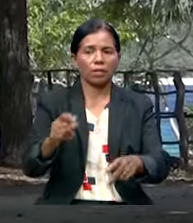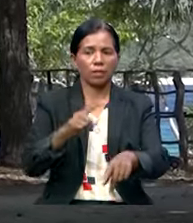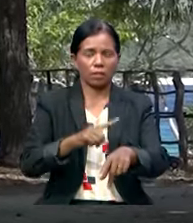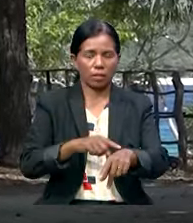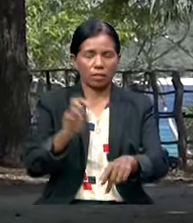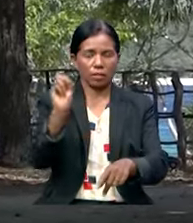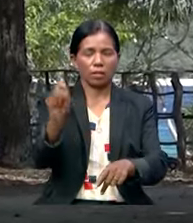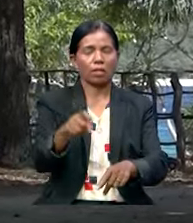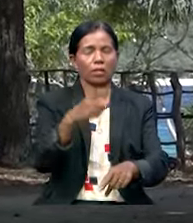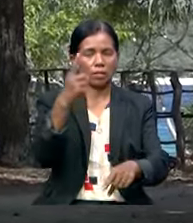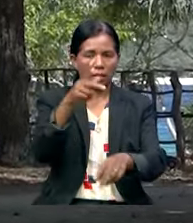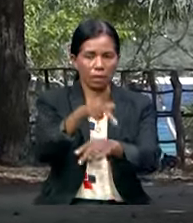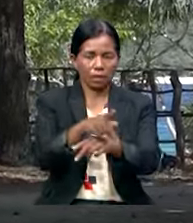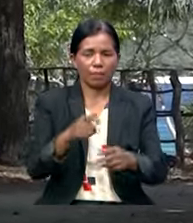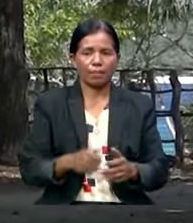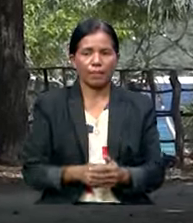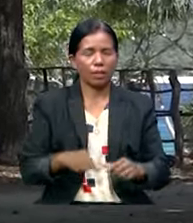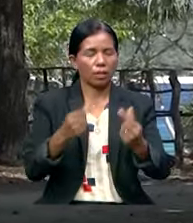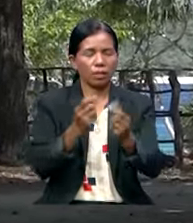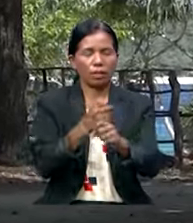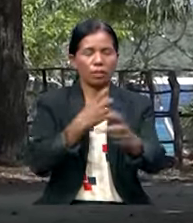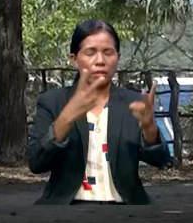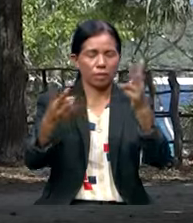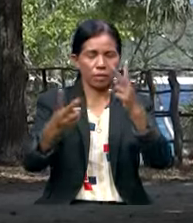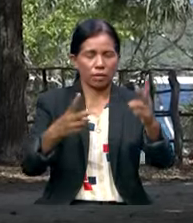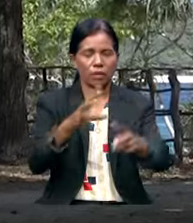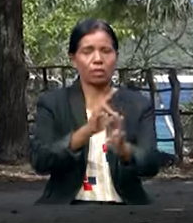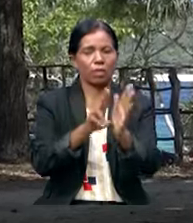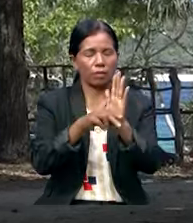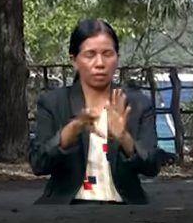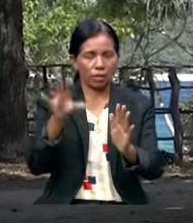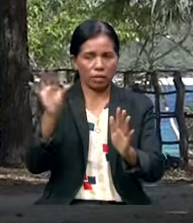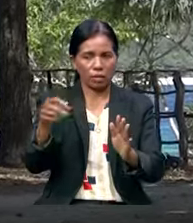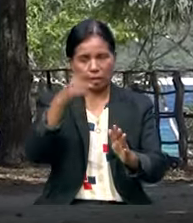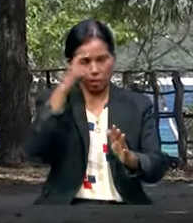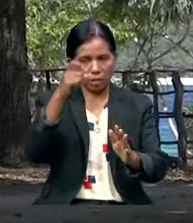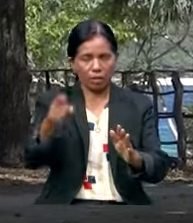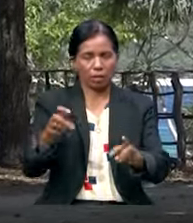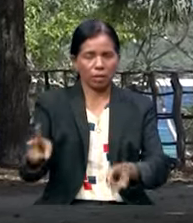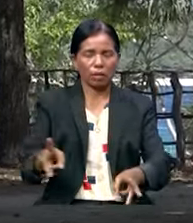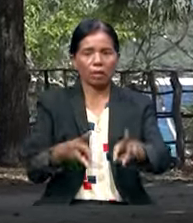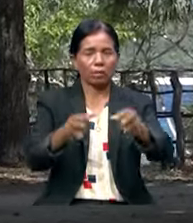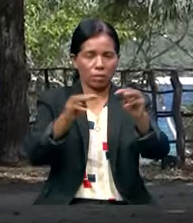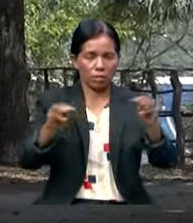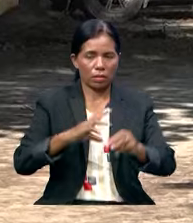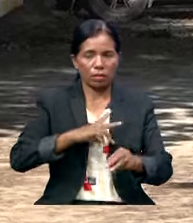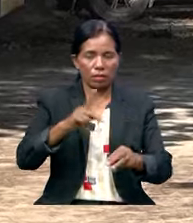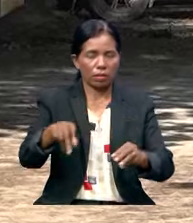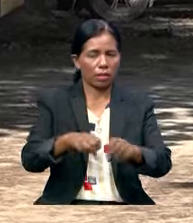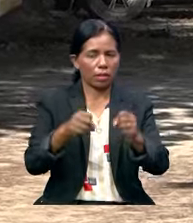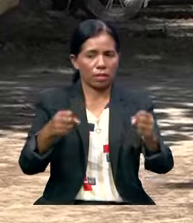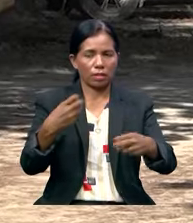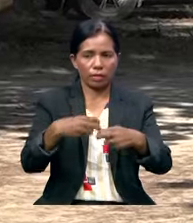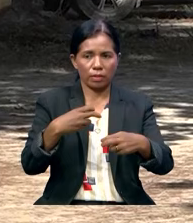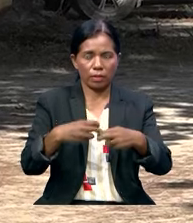Sanlu Resin e Dakalan. Equipa halau viagem quase e a hora se anelaram, tampa condição na estrada e o município Lauten Ladia, por